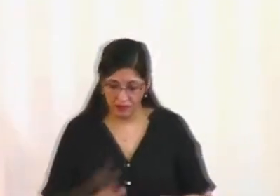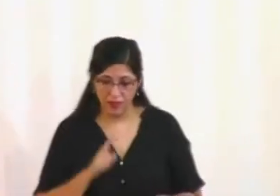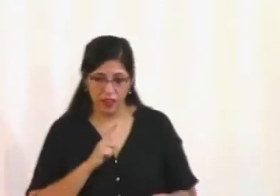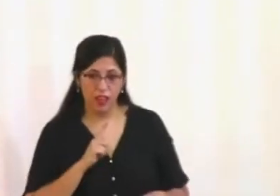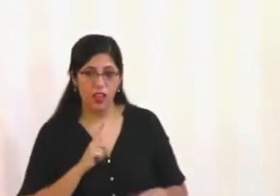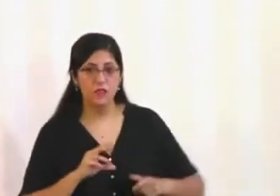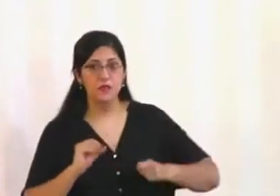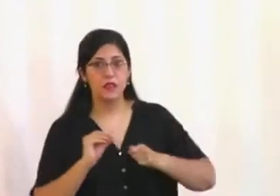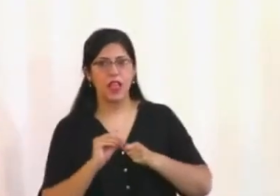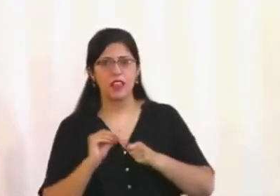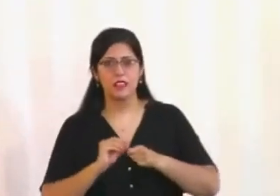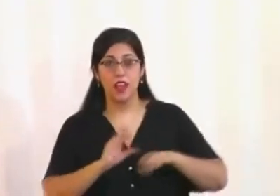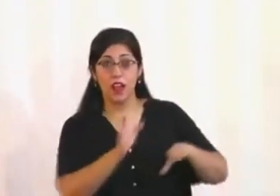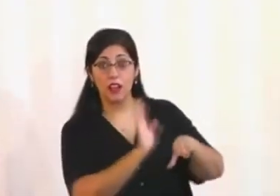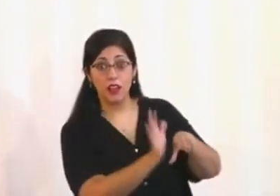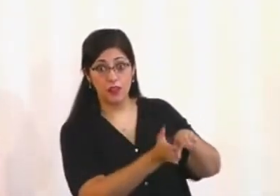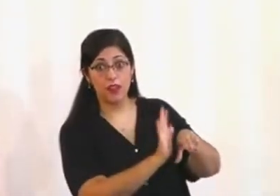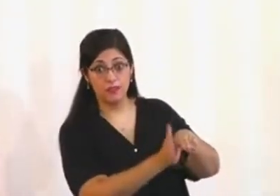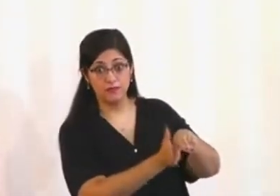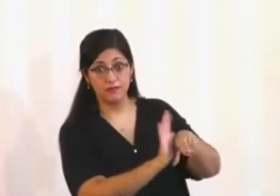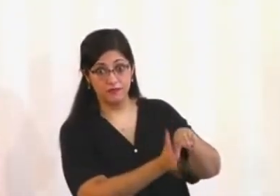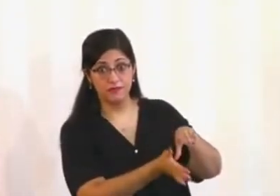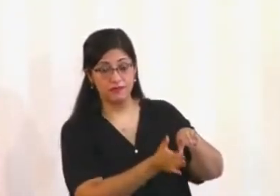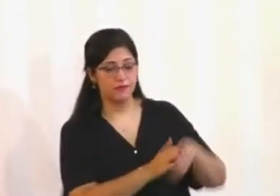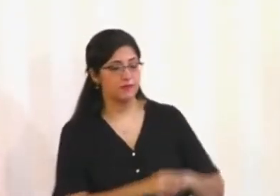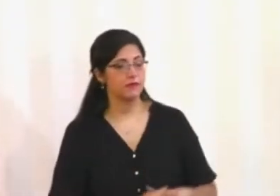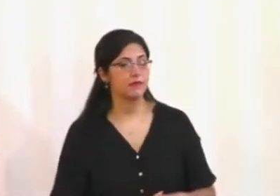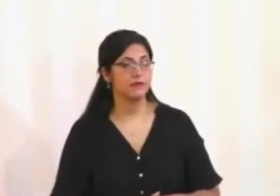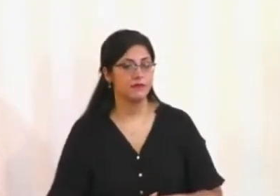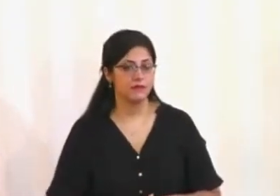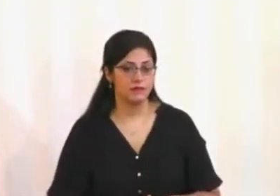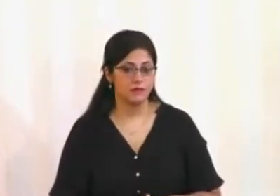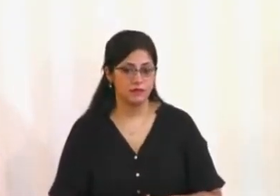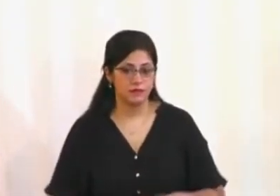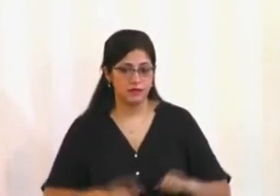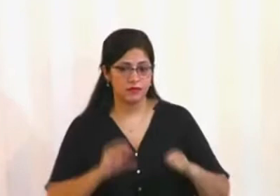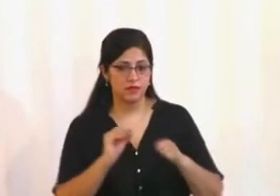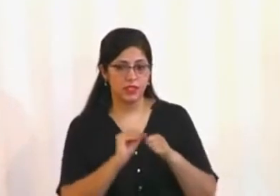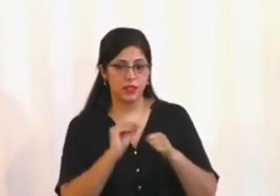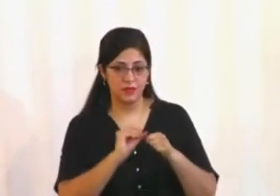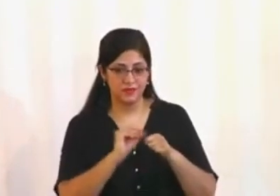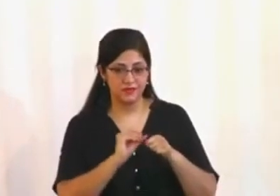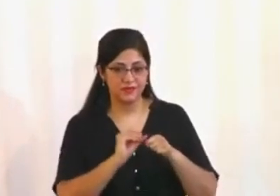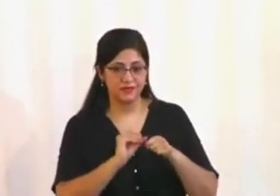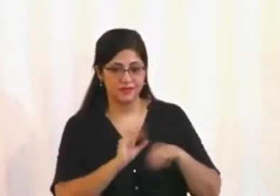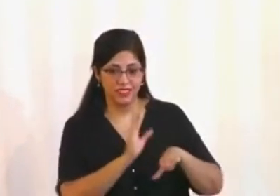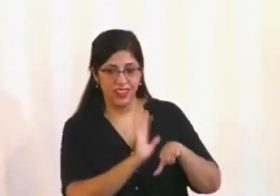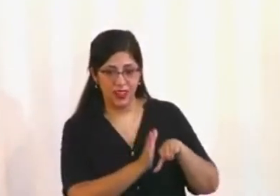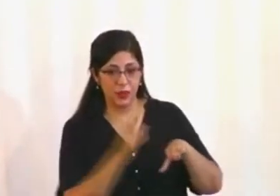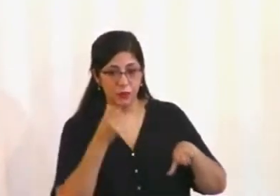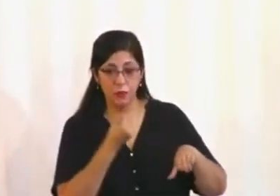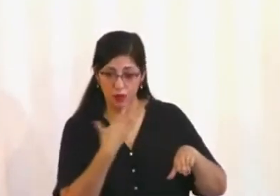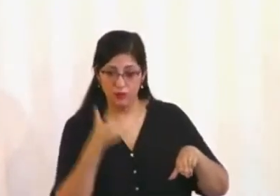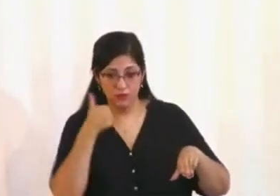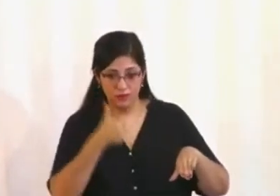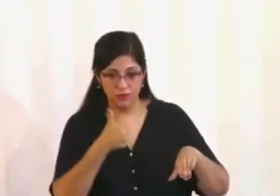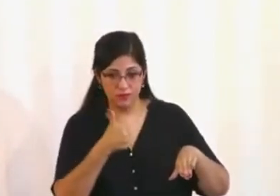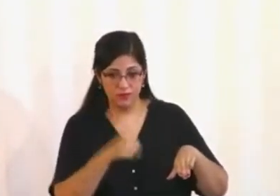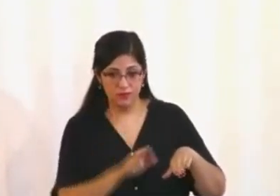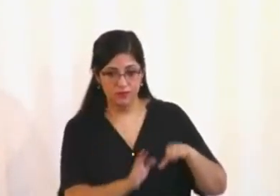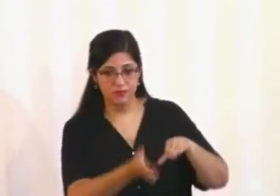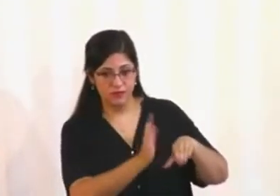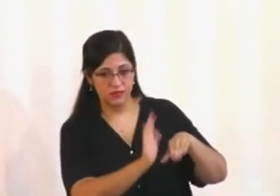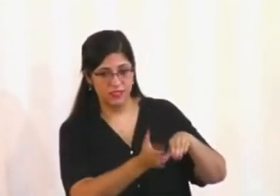caverna. E na entrada dessa caverna, se você conseguir fazer isso, você vai desenhar tipo assim, Elias meio com o corpo para dentro